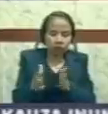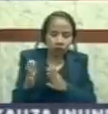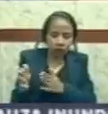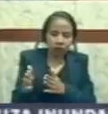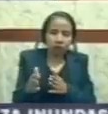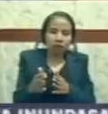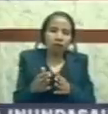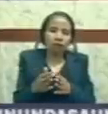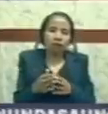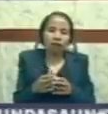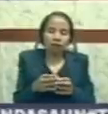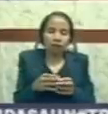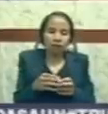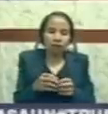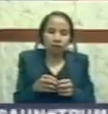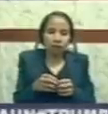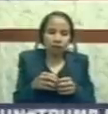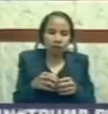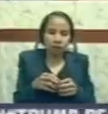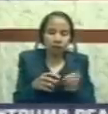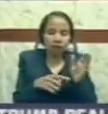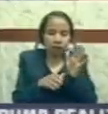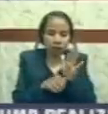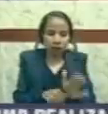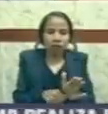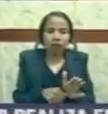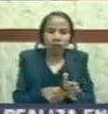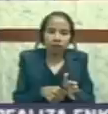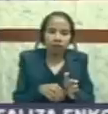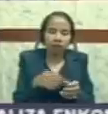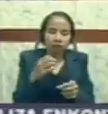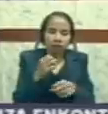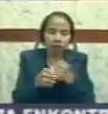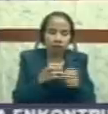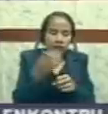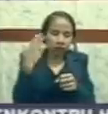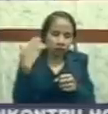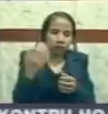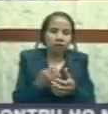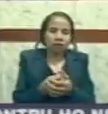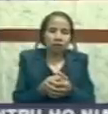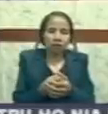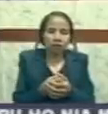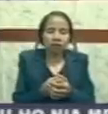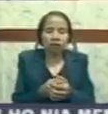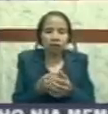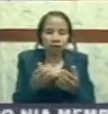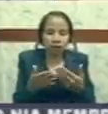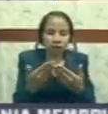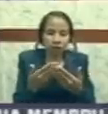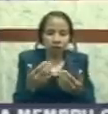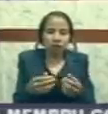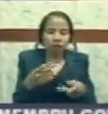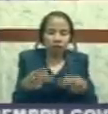orgânica ao nível da direção, como vem sendo apresentada em anos anterior, a fim de permitir uma mais fácil comparação da